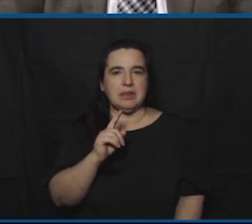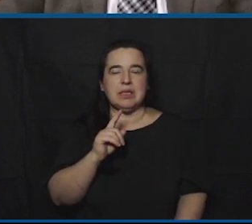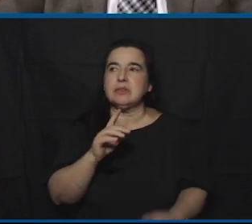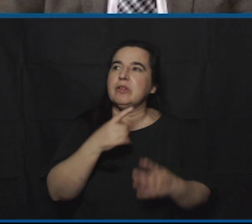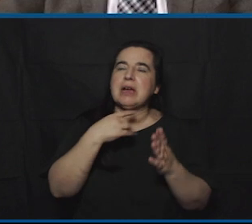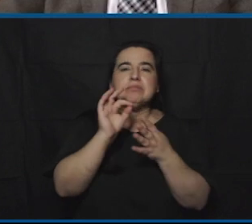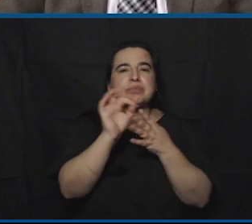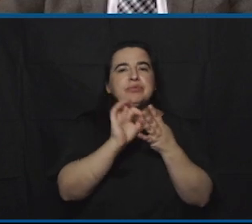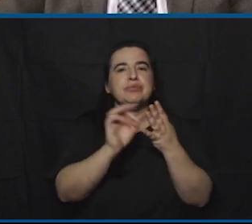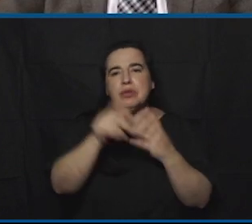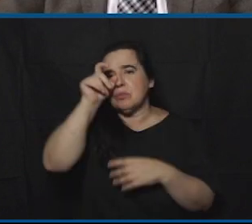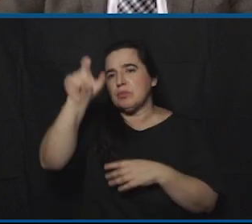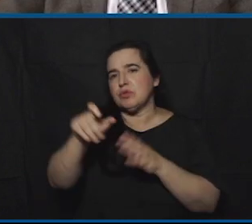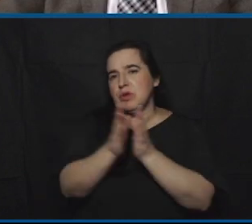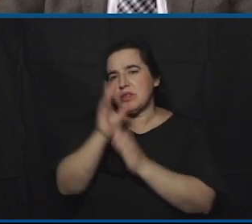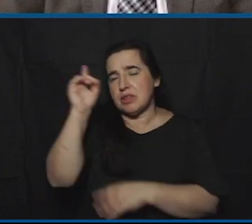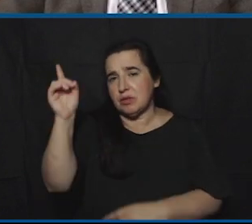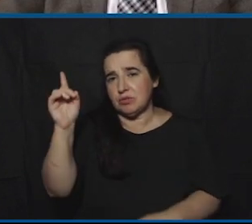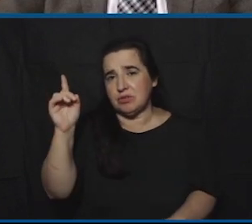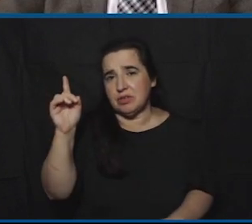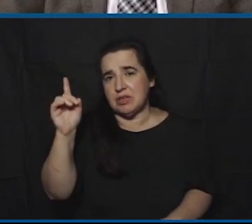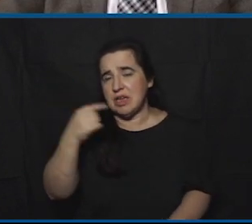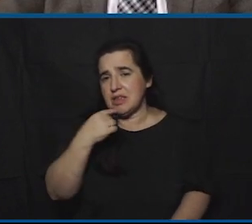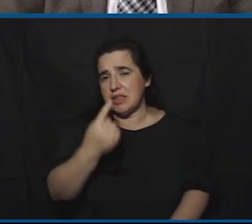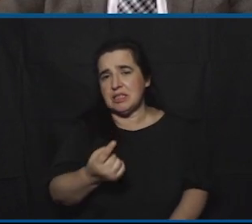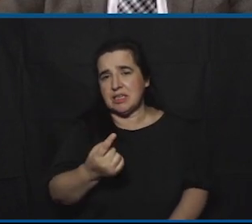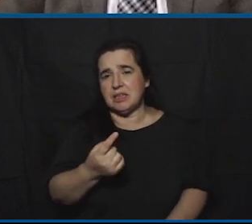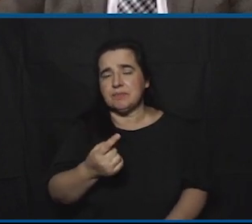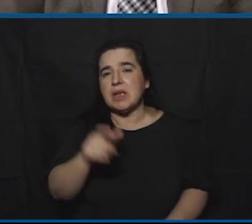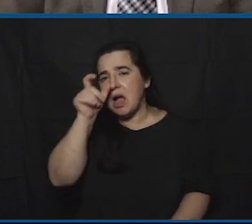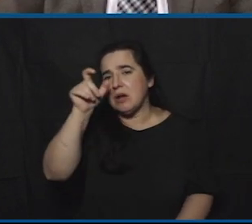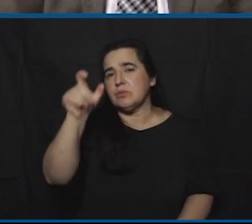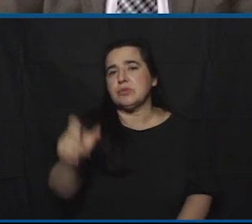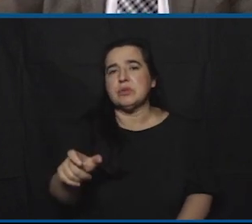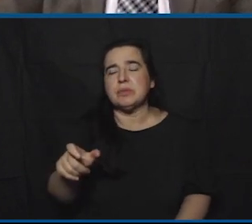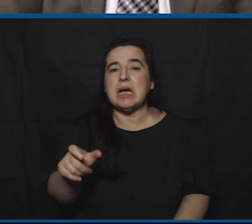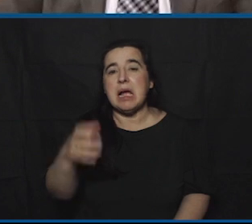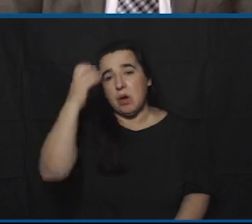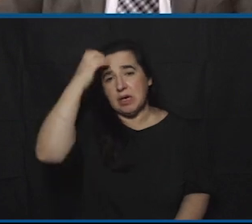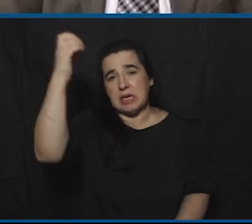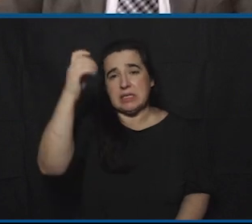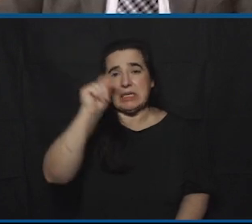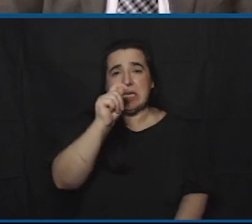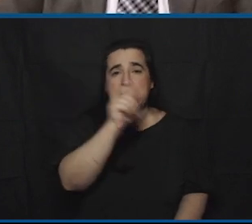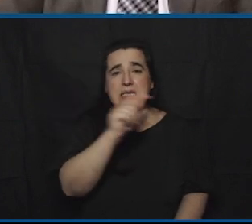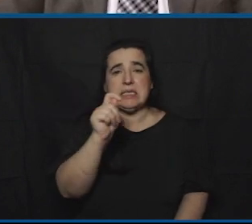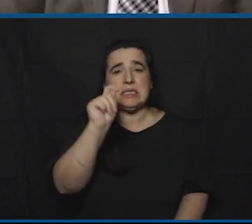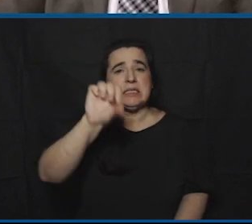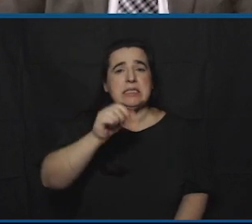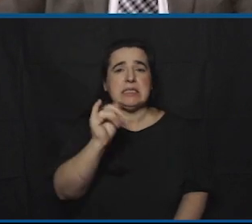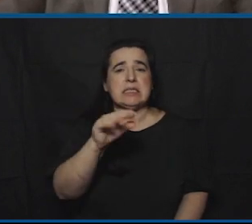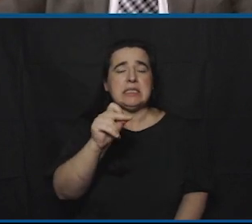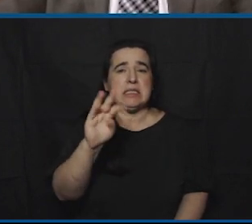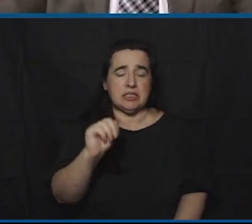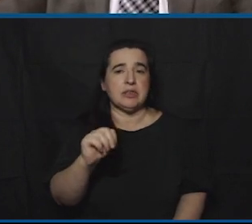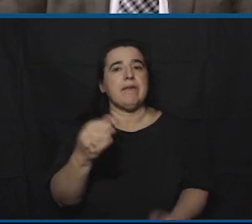descrever um ser divino e acabam por afirmar que então a pessoa a quem se refere é o rei Ezequias, de facto é o rei que se vem a seguir e que de facto faz é um rei